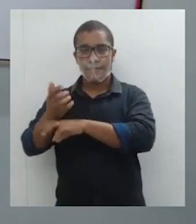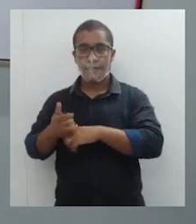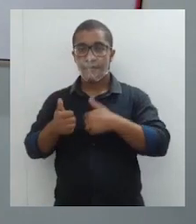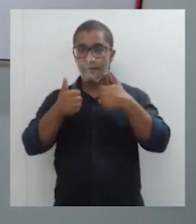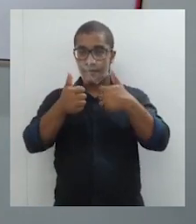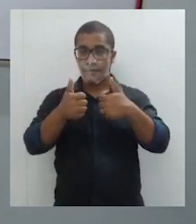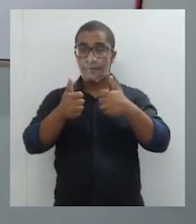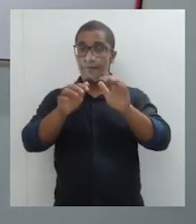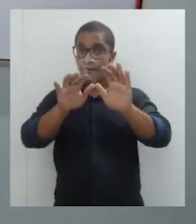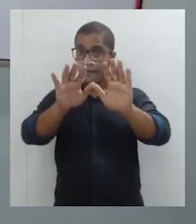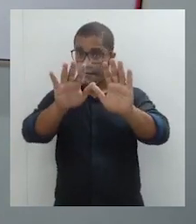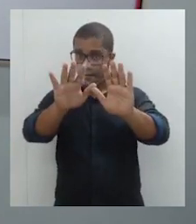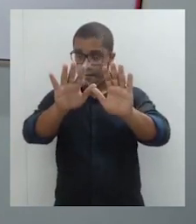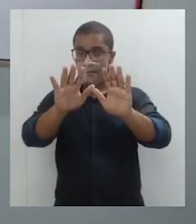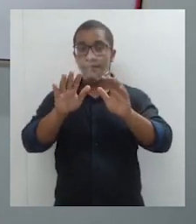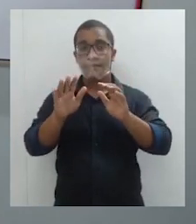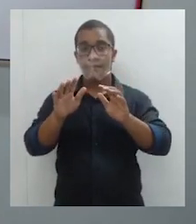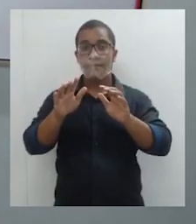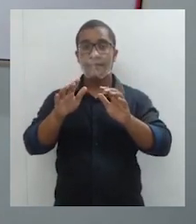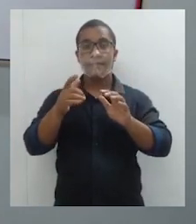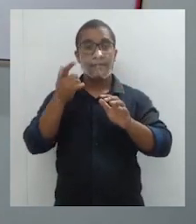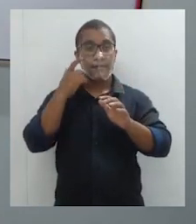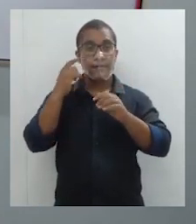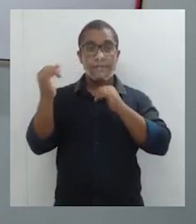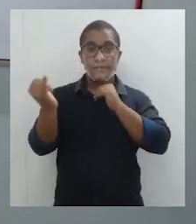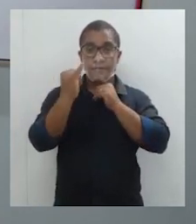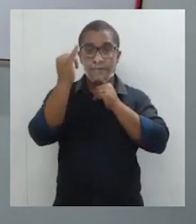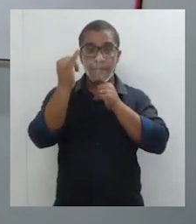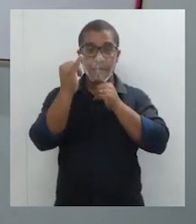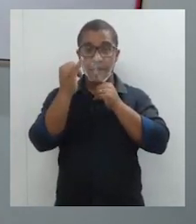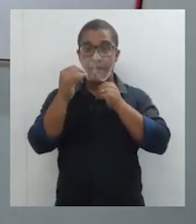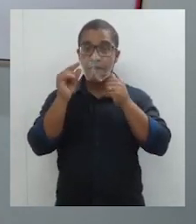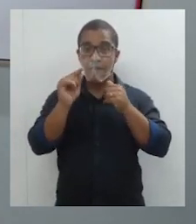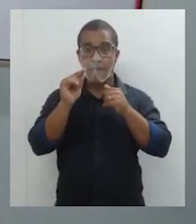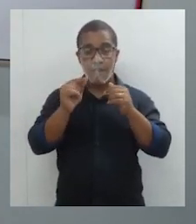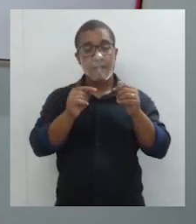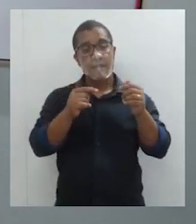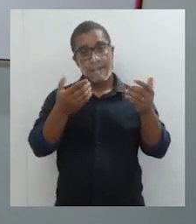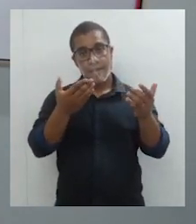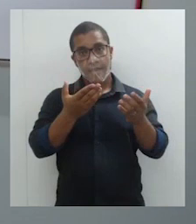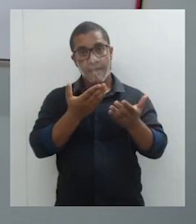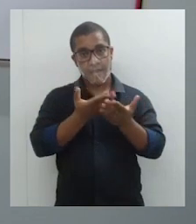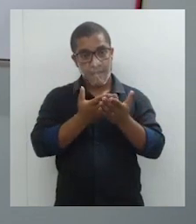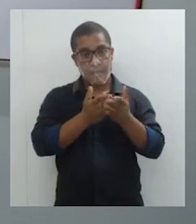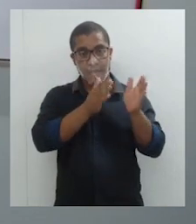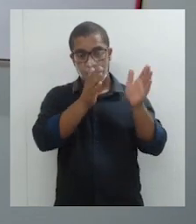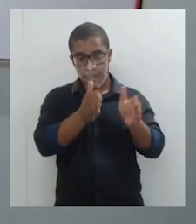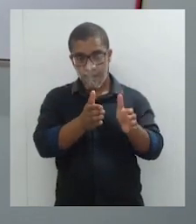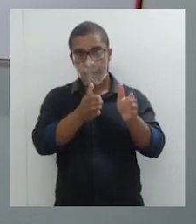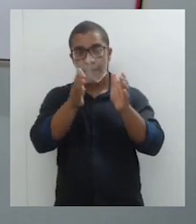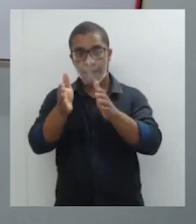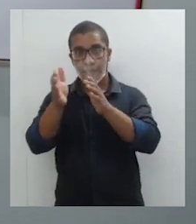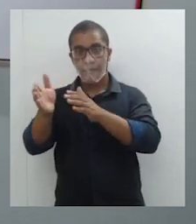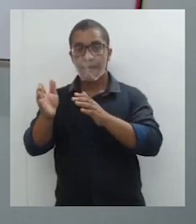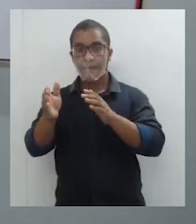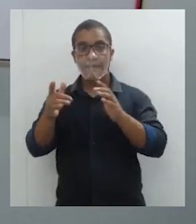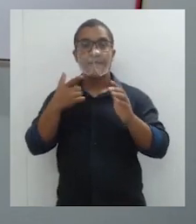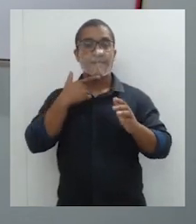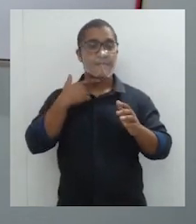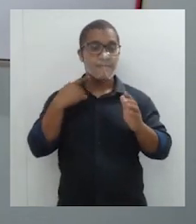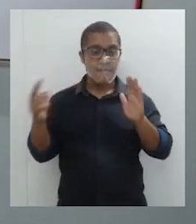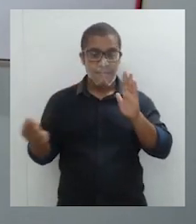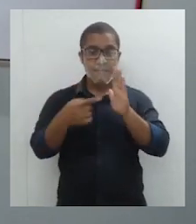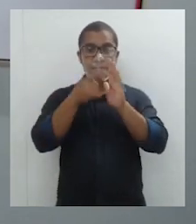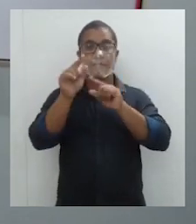e vamos ver algo importante a nossas férias a nossa série busca o que